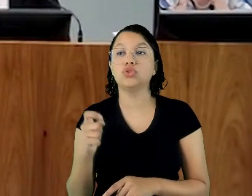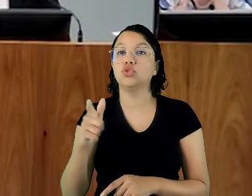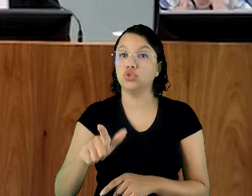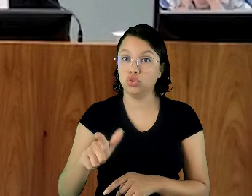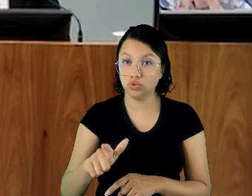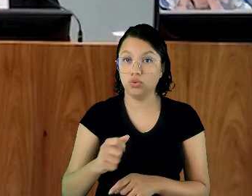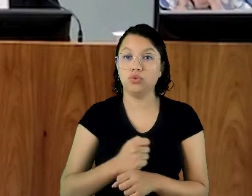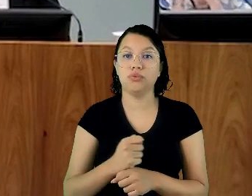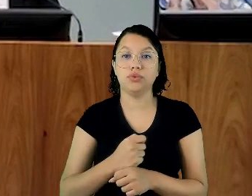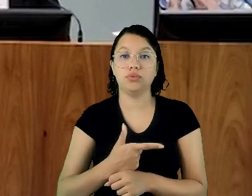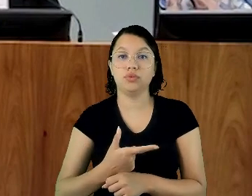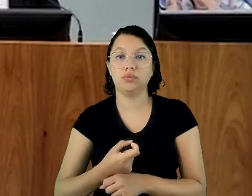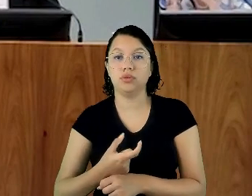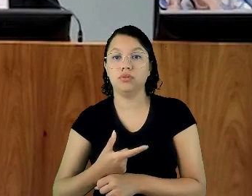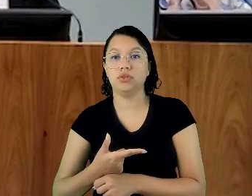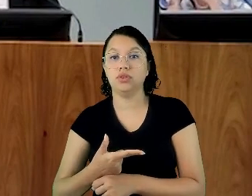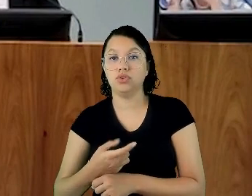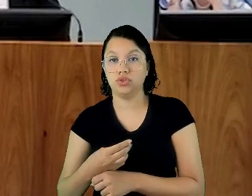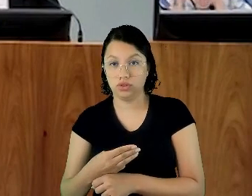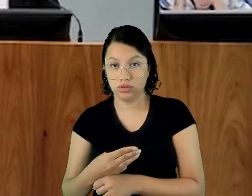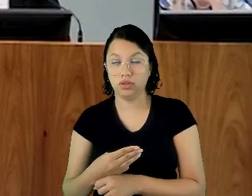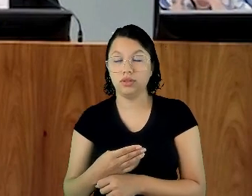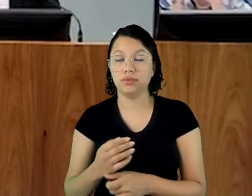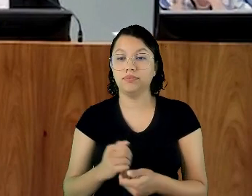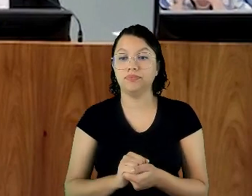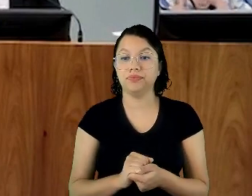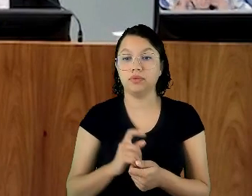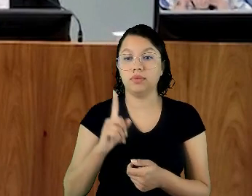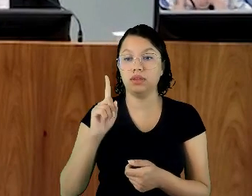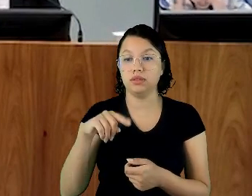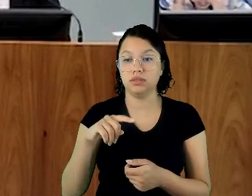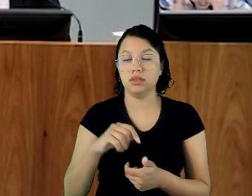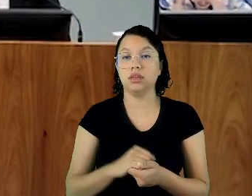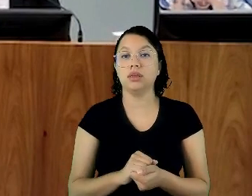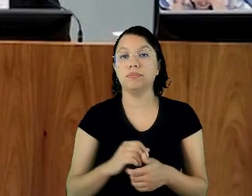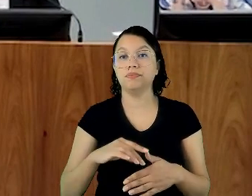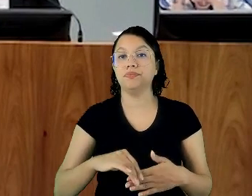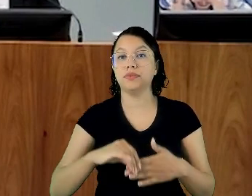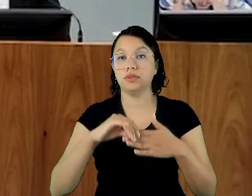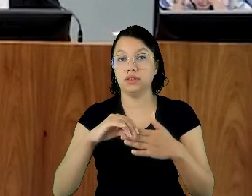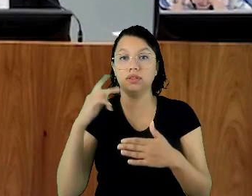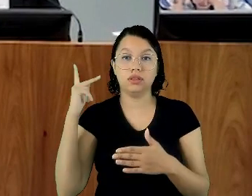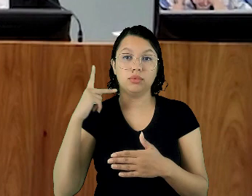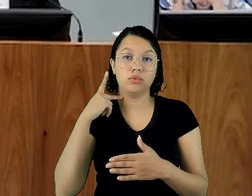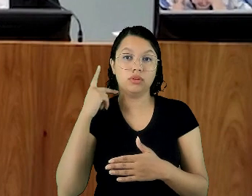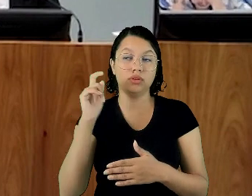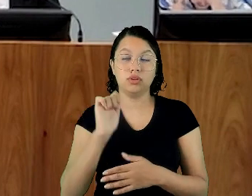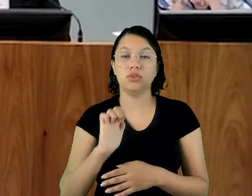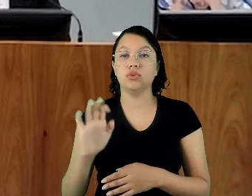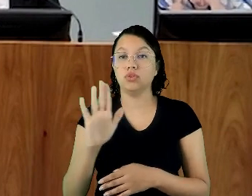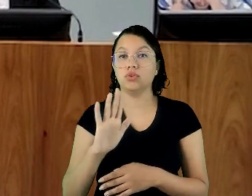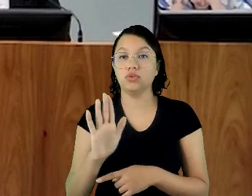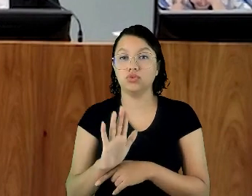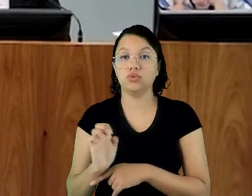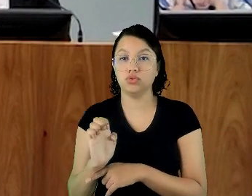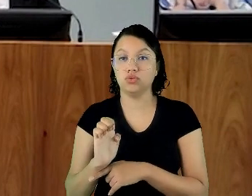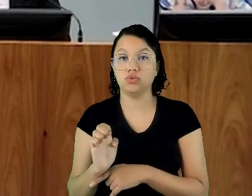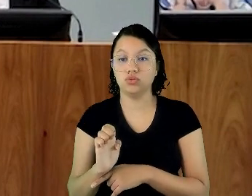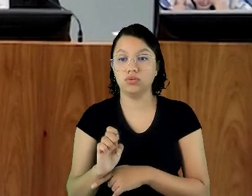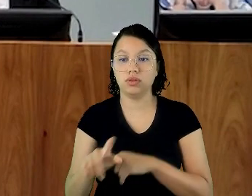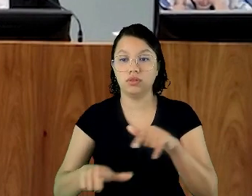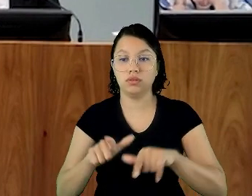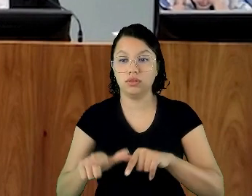2023 pelo atual governador do Estado para a direção da Procuradoria-Geral daquele Estado, cargo que exerce até os dias de